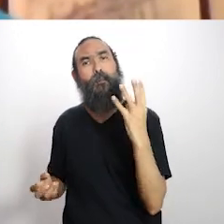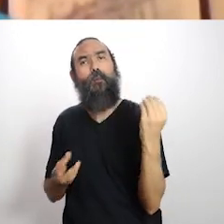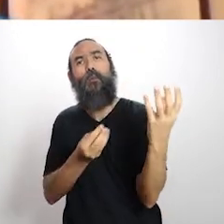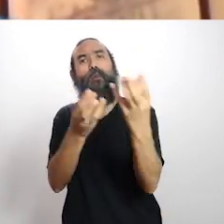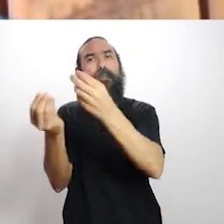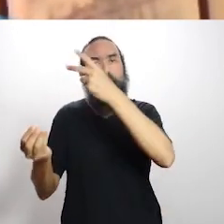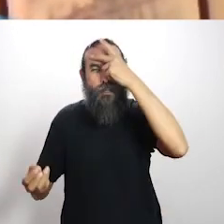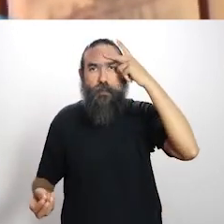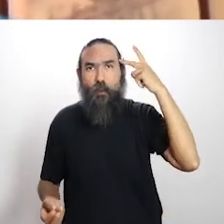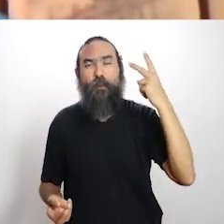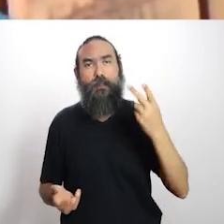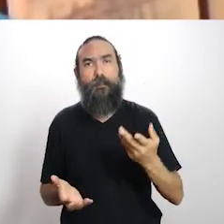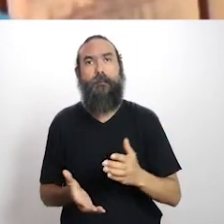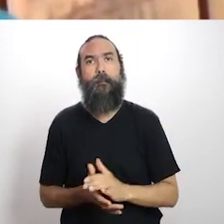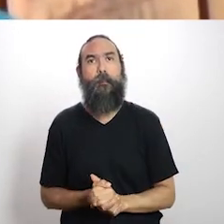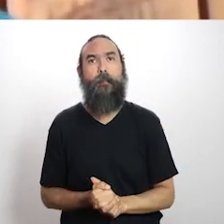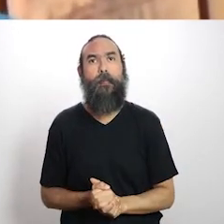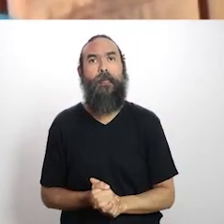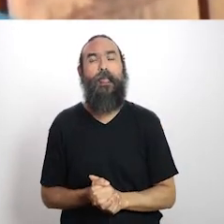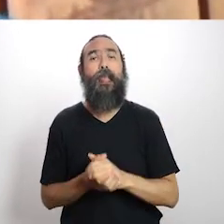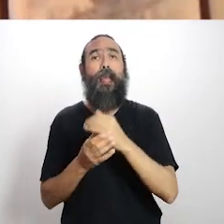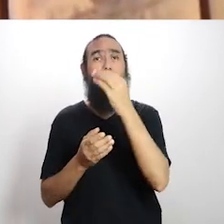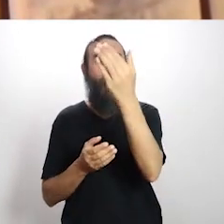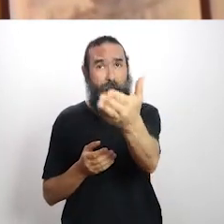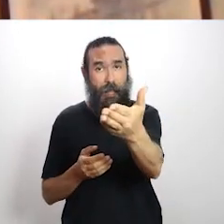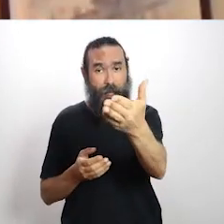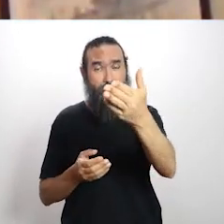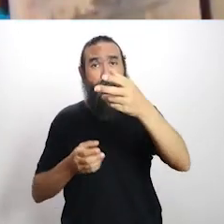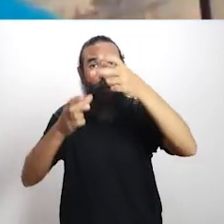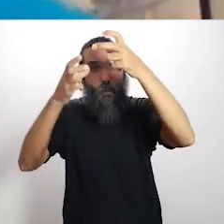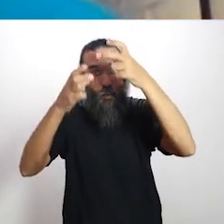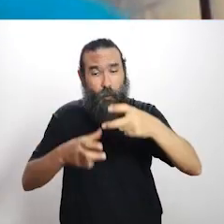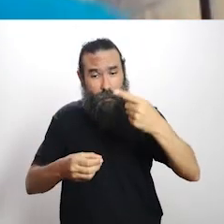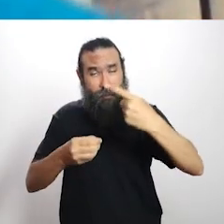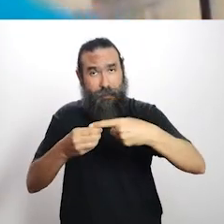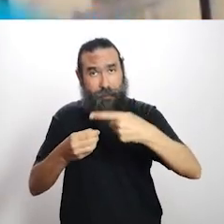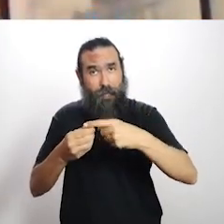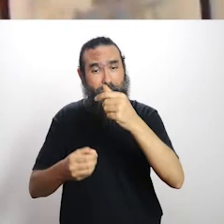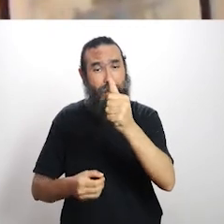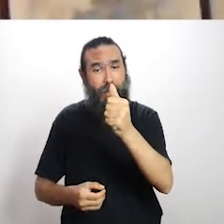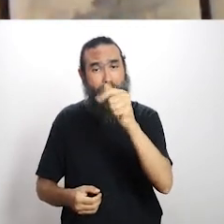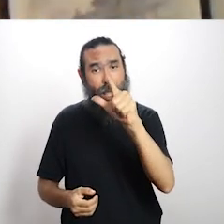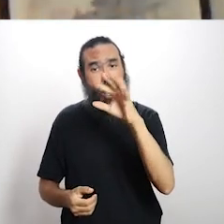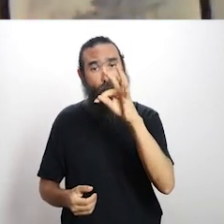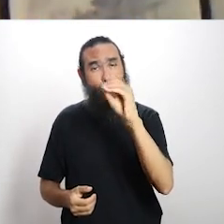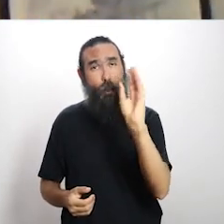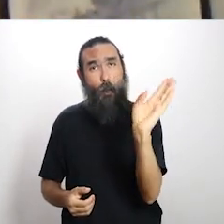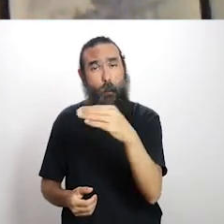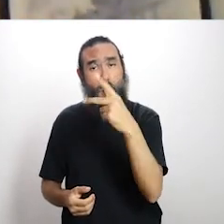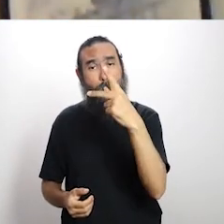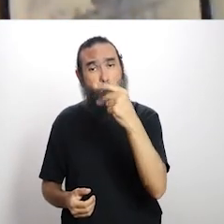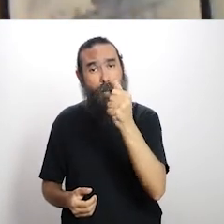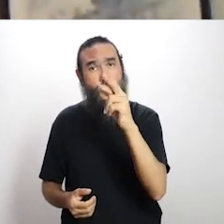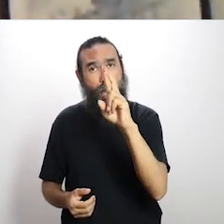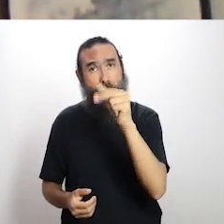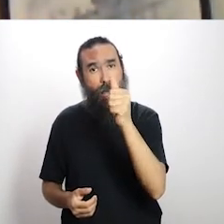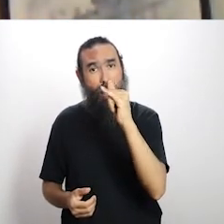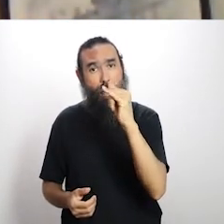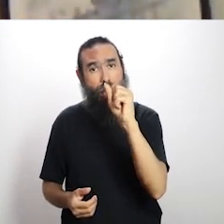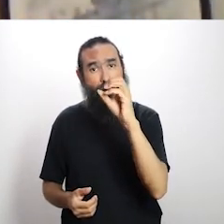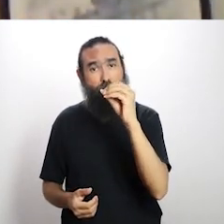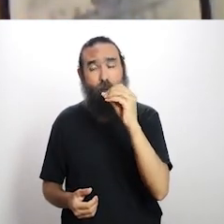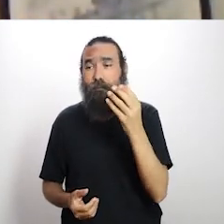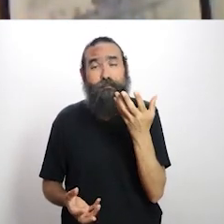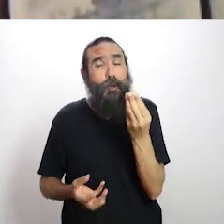a prefeitura vai ter mas acho que tem mais ou menos uns 10 12 mil habitantes Alto Paraíso é mais ou menos isso alguém por